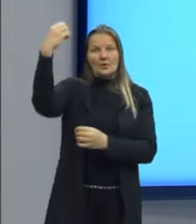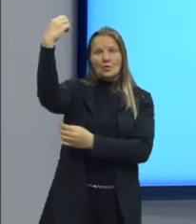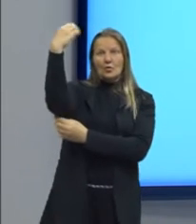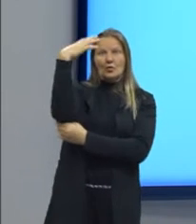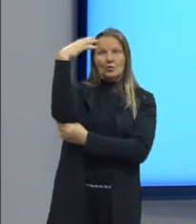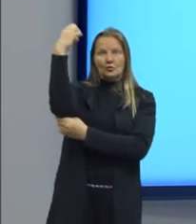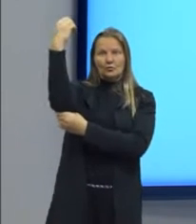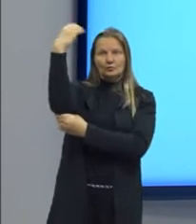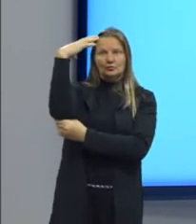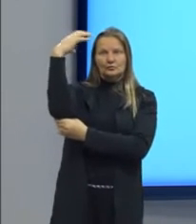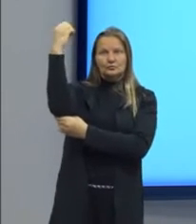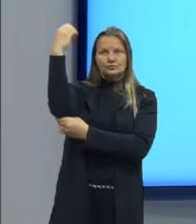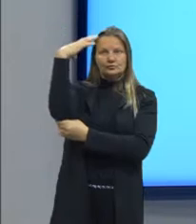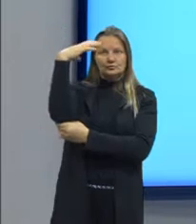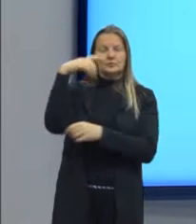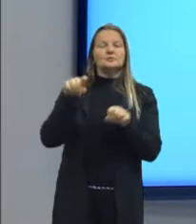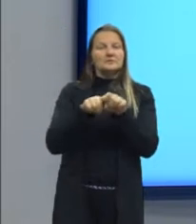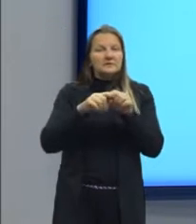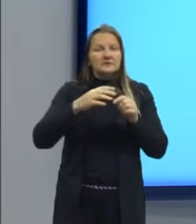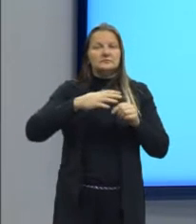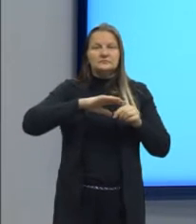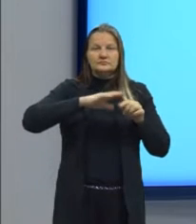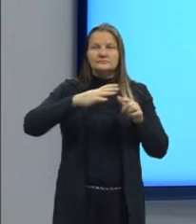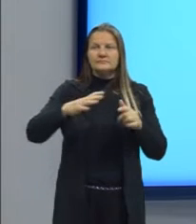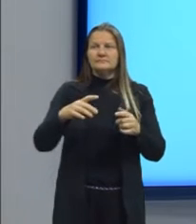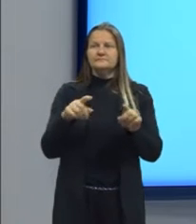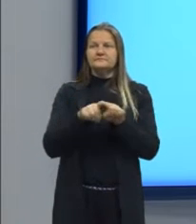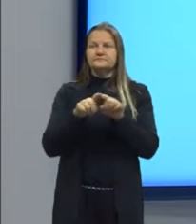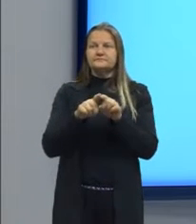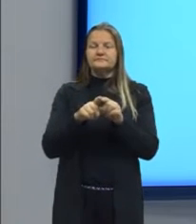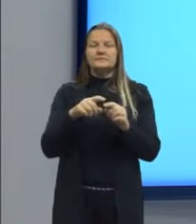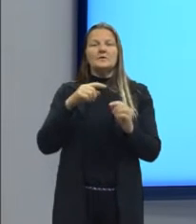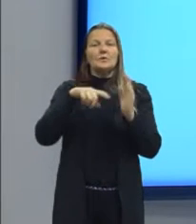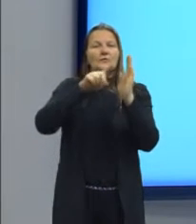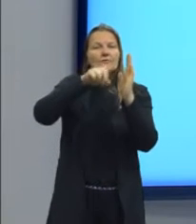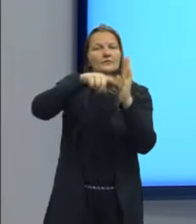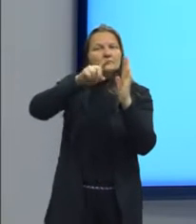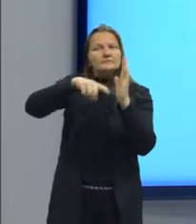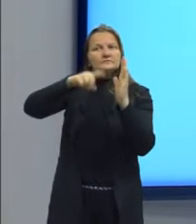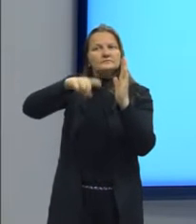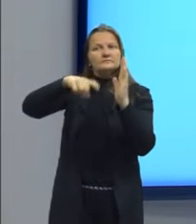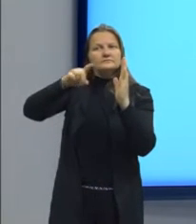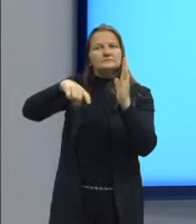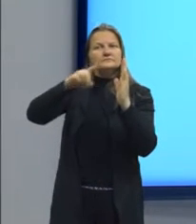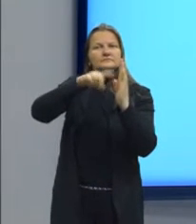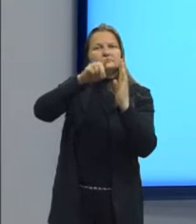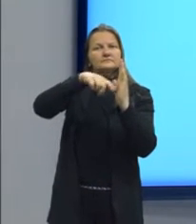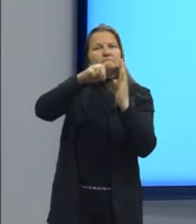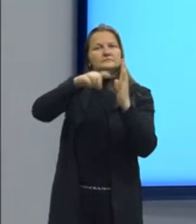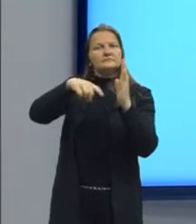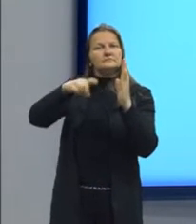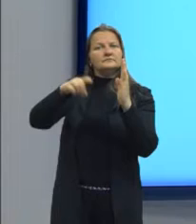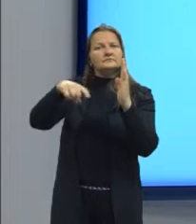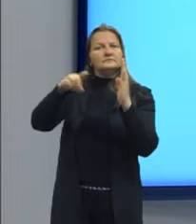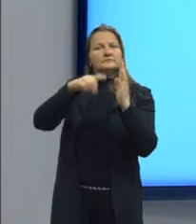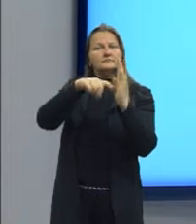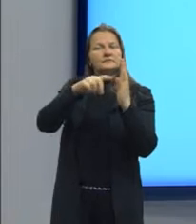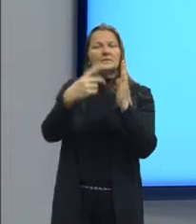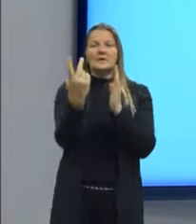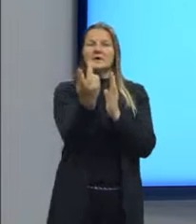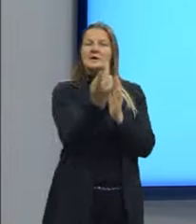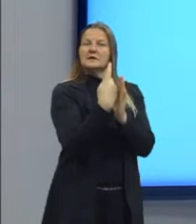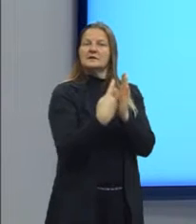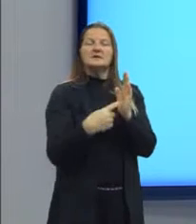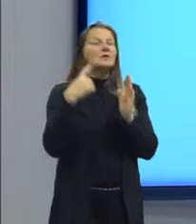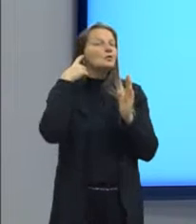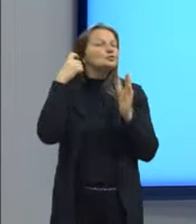certo e aqui de novo né mais um tipo de exemplo para desenhar uma